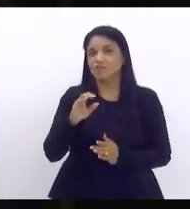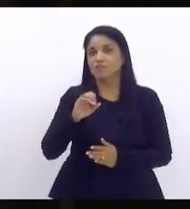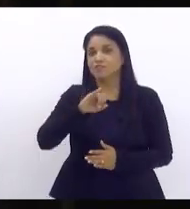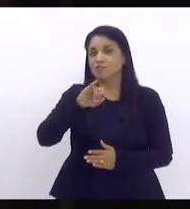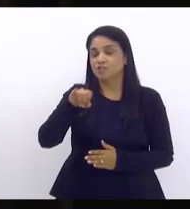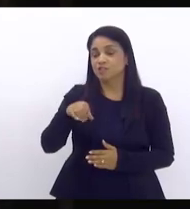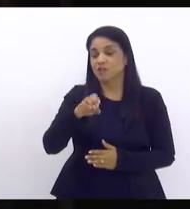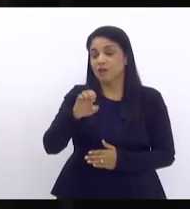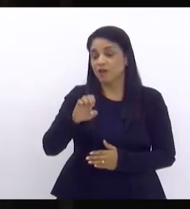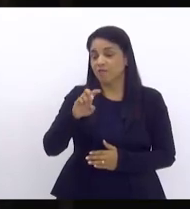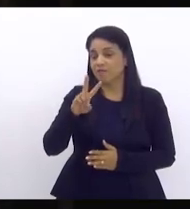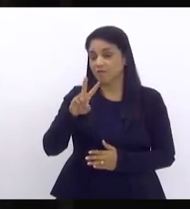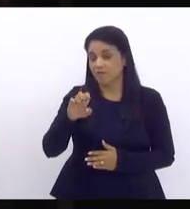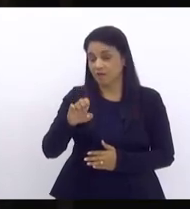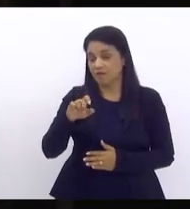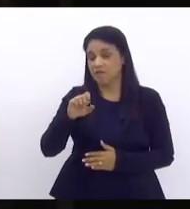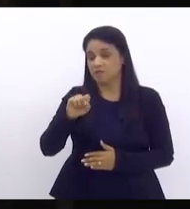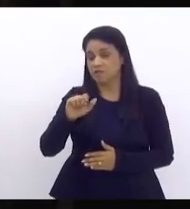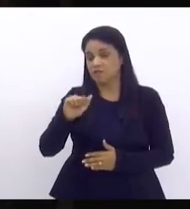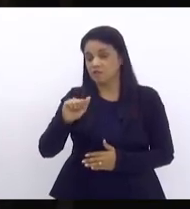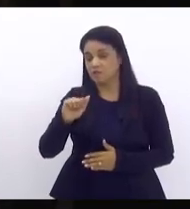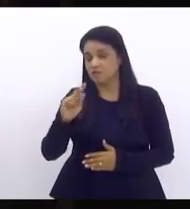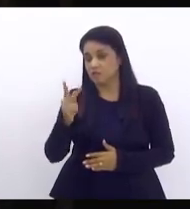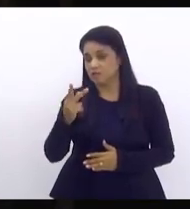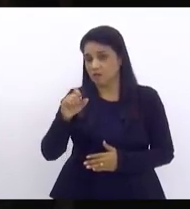Shalom, hoje é Shalom,